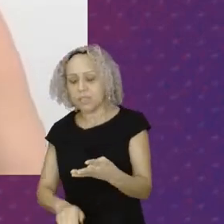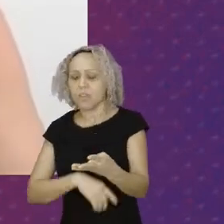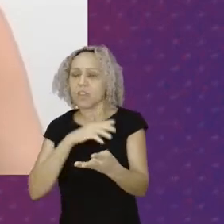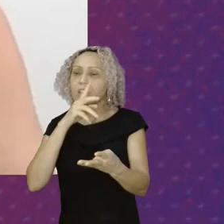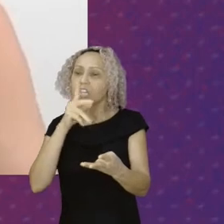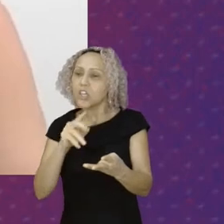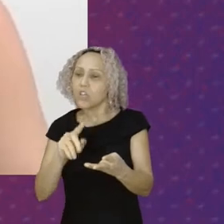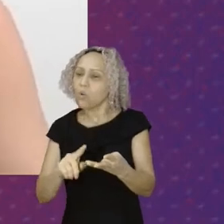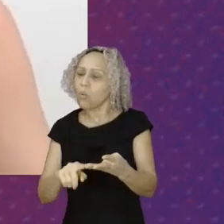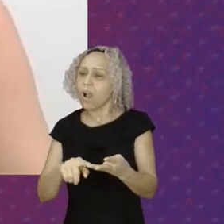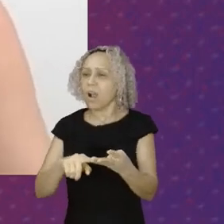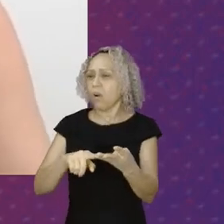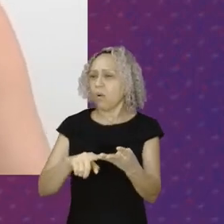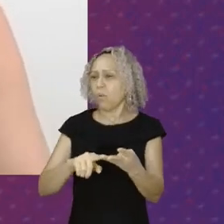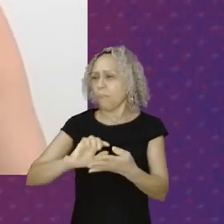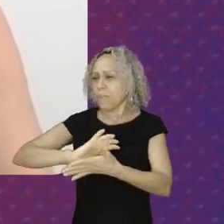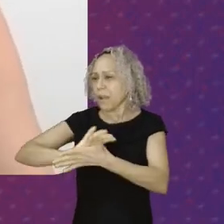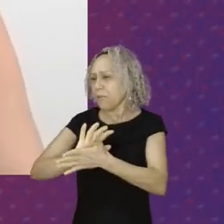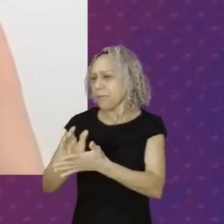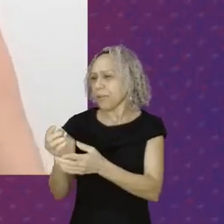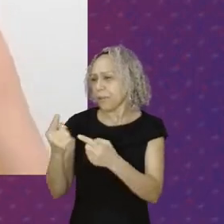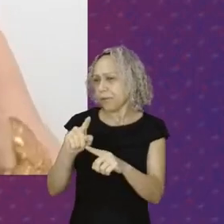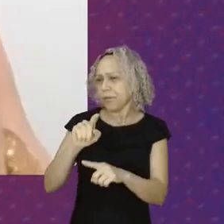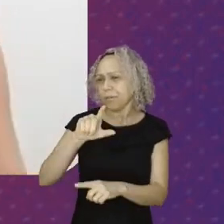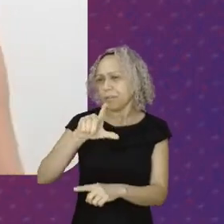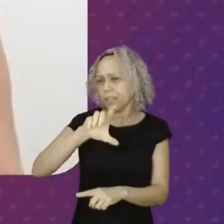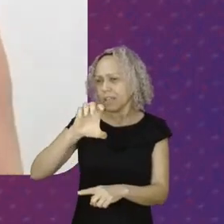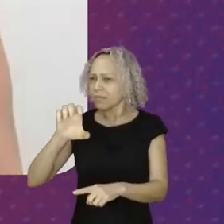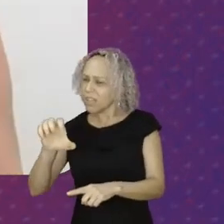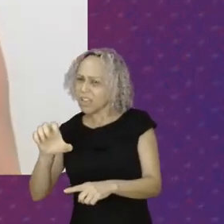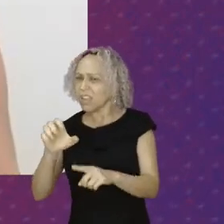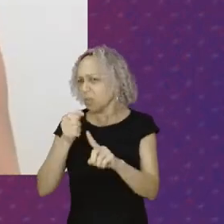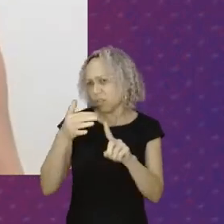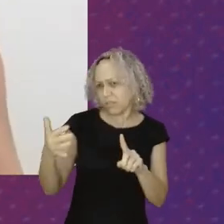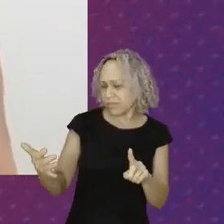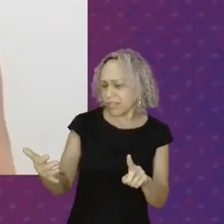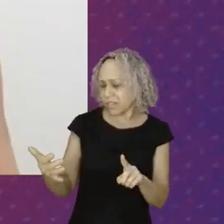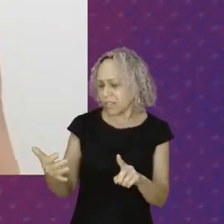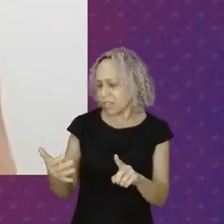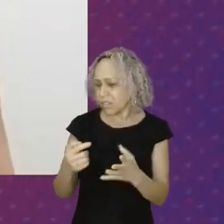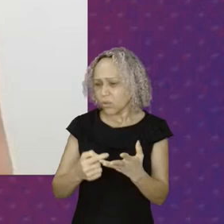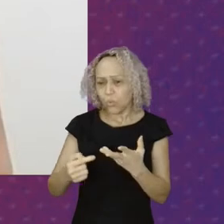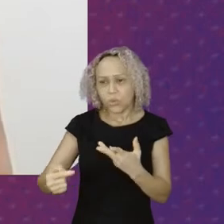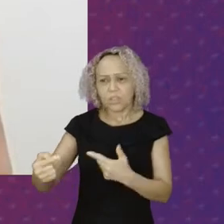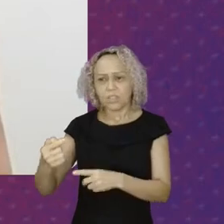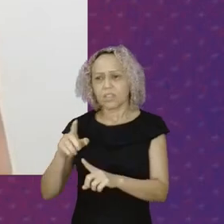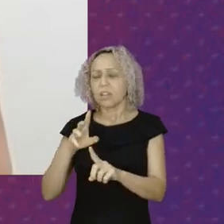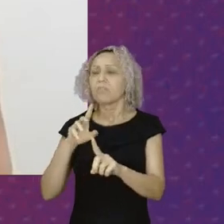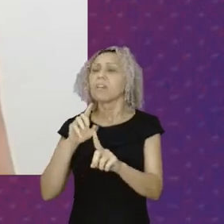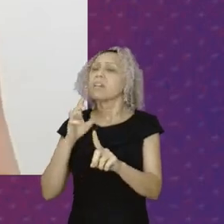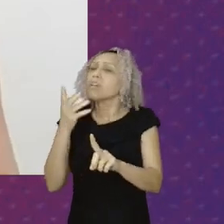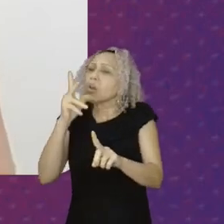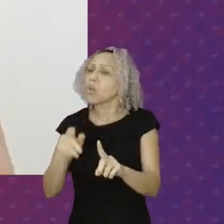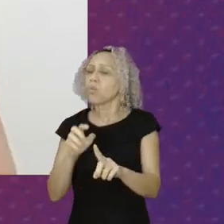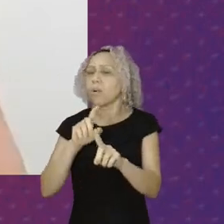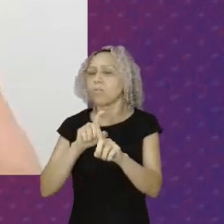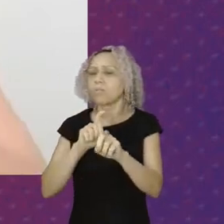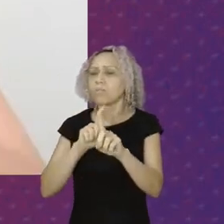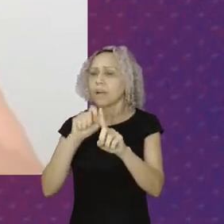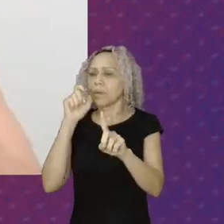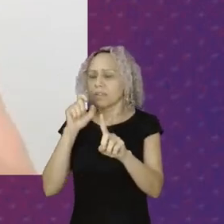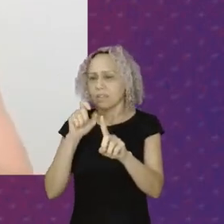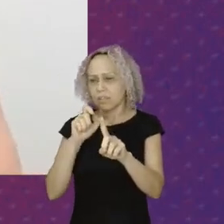nós, mulheres com deficiência, nós queremos fazer parte, nós